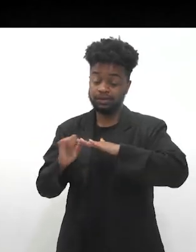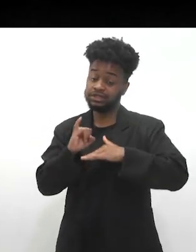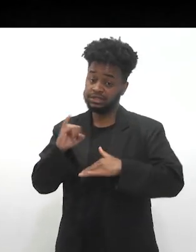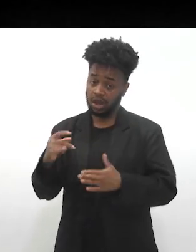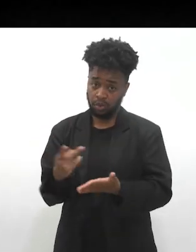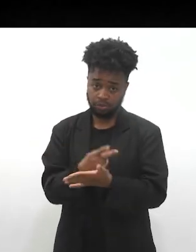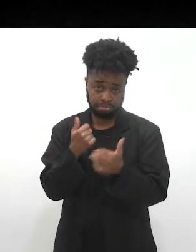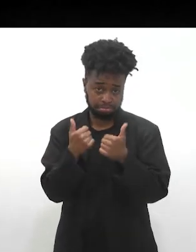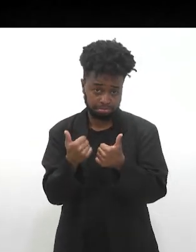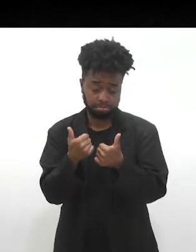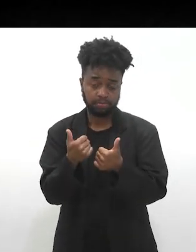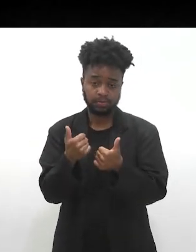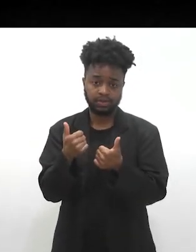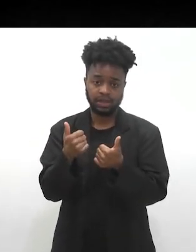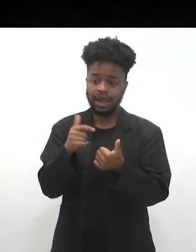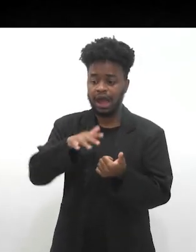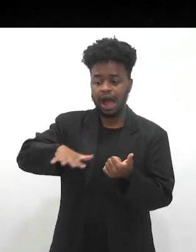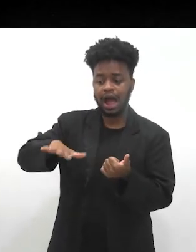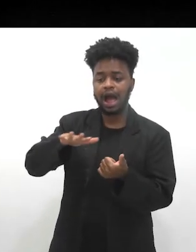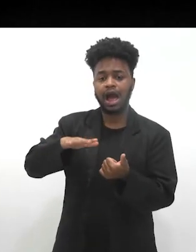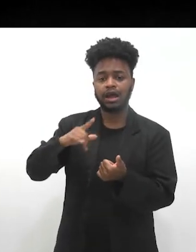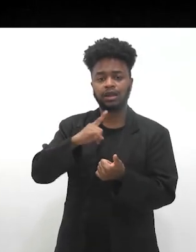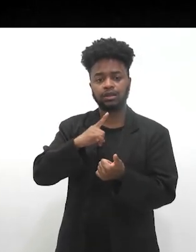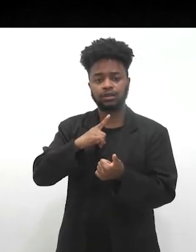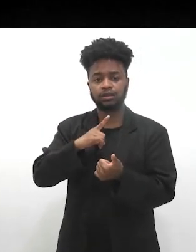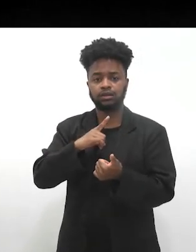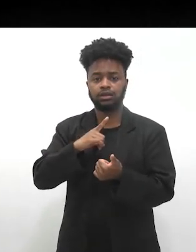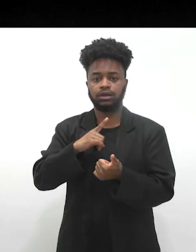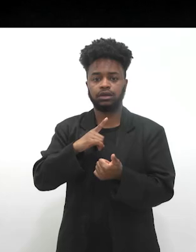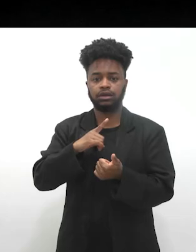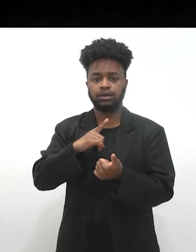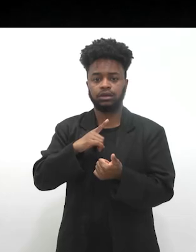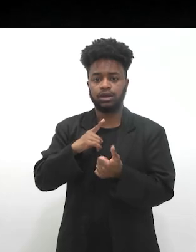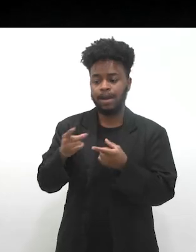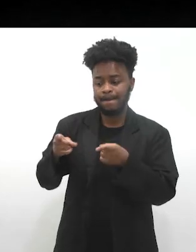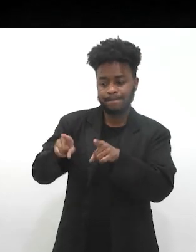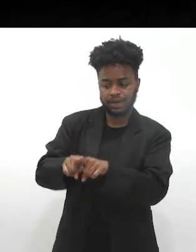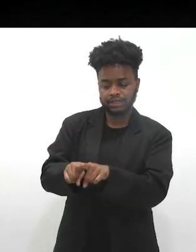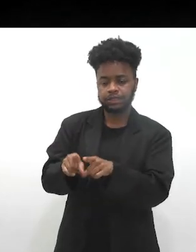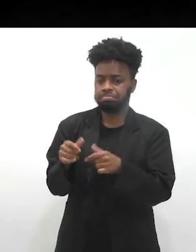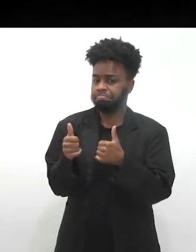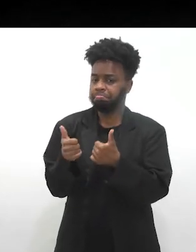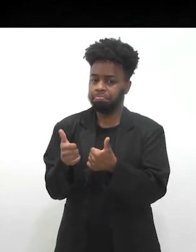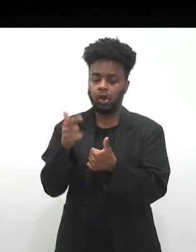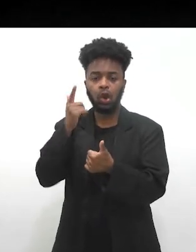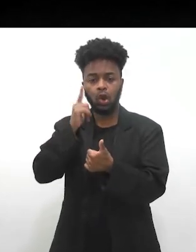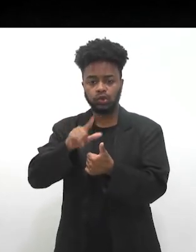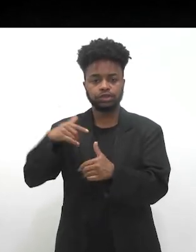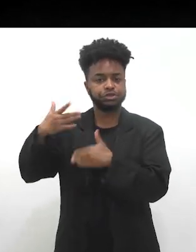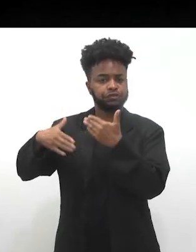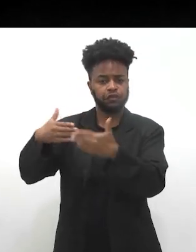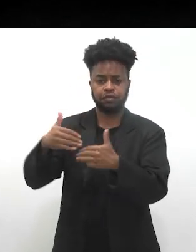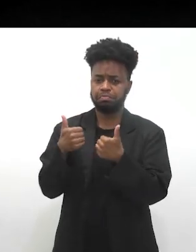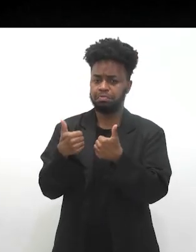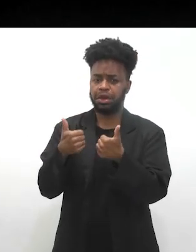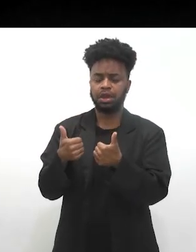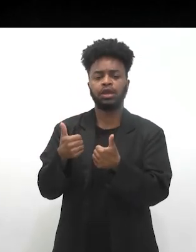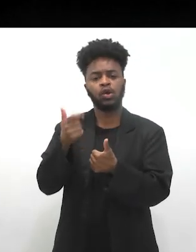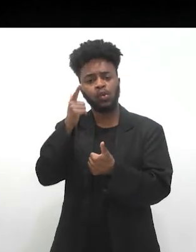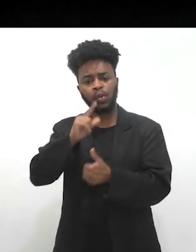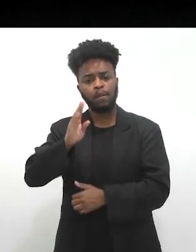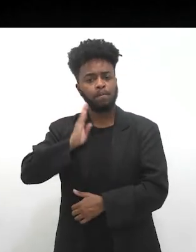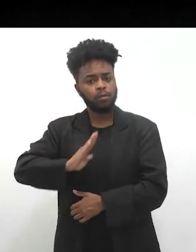isso, os setores que têm as áreas que têm essas parcerias, com certeza conseguem se desenvolver